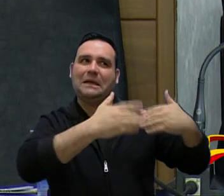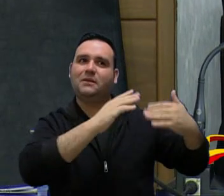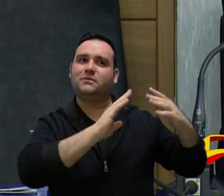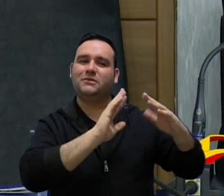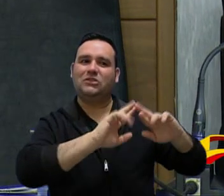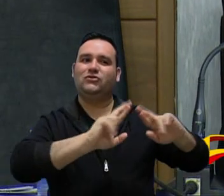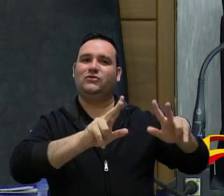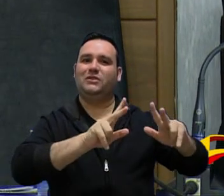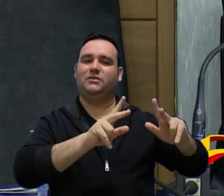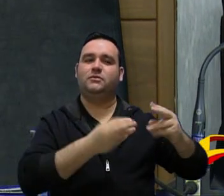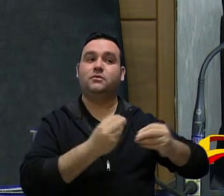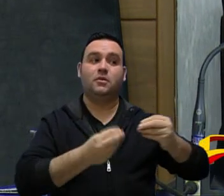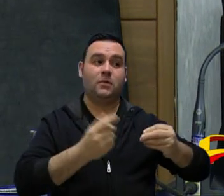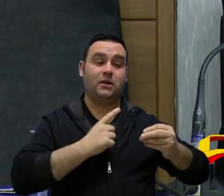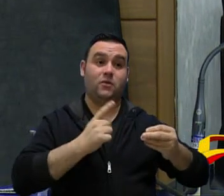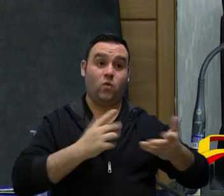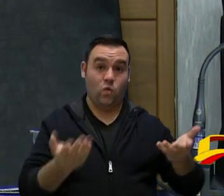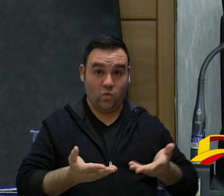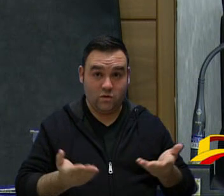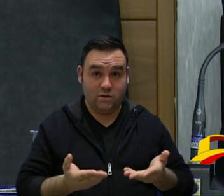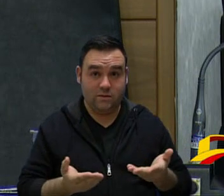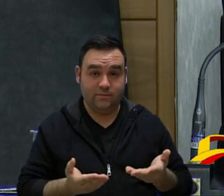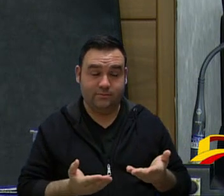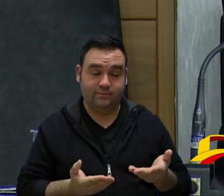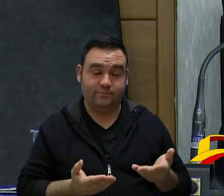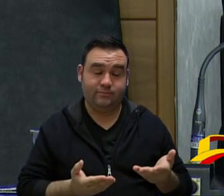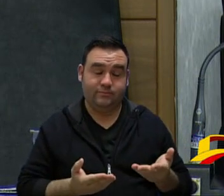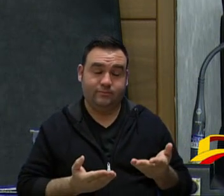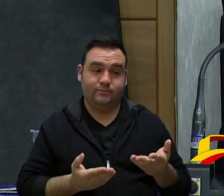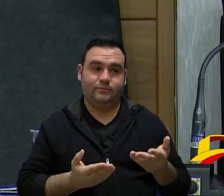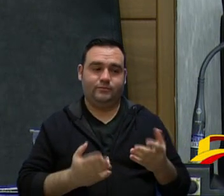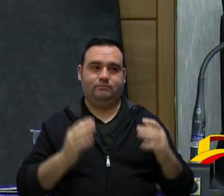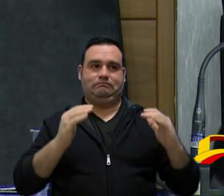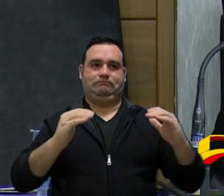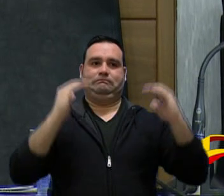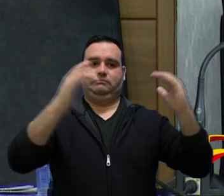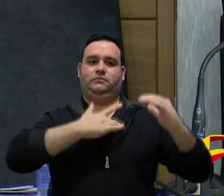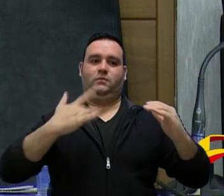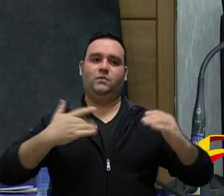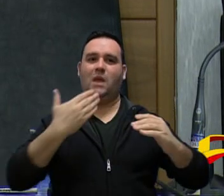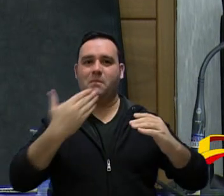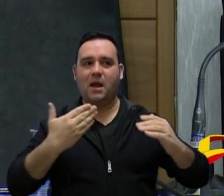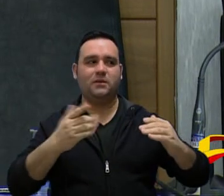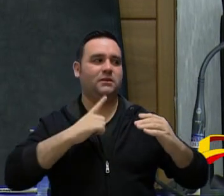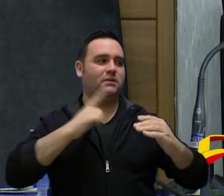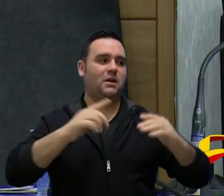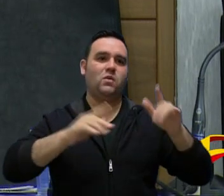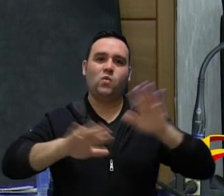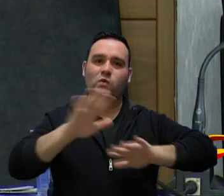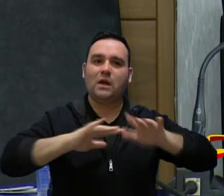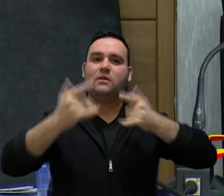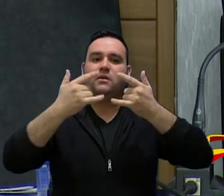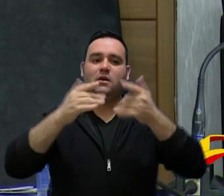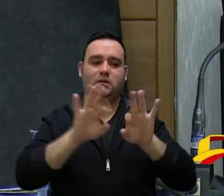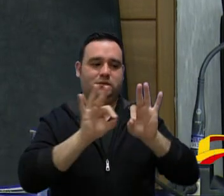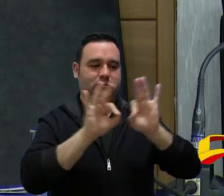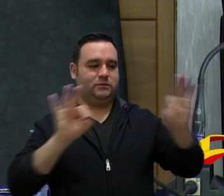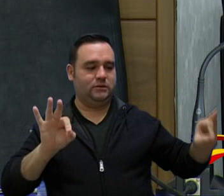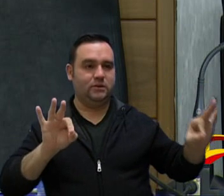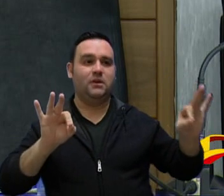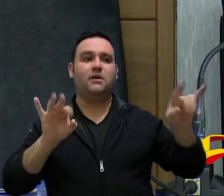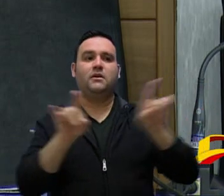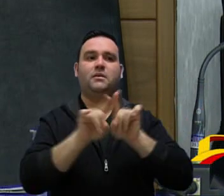estivemos com as medidas o que as autoridades de saúde pedem que tomemos com o distanciamento